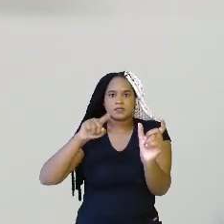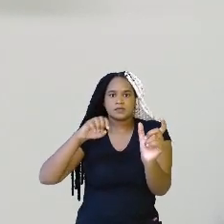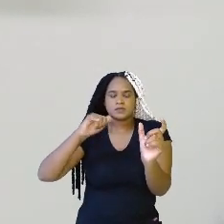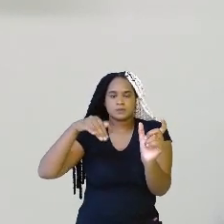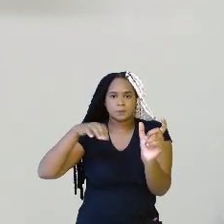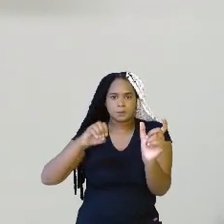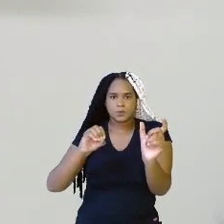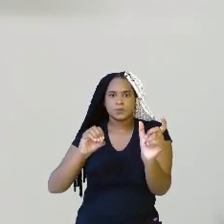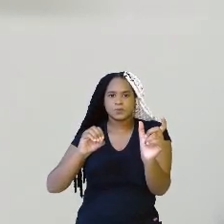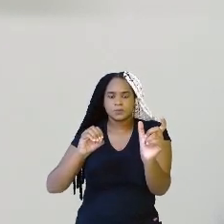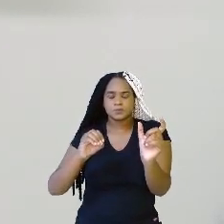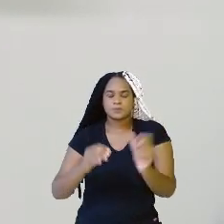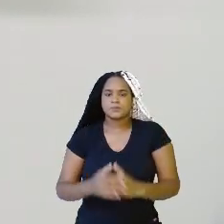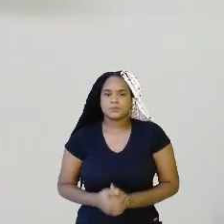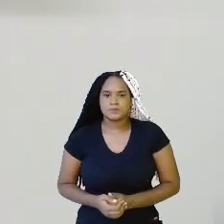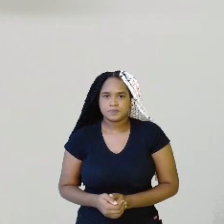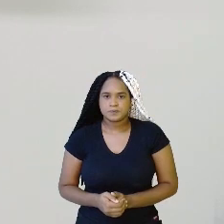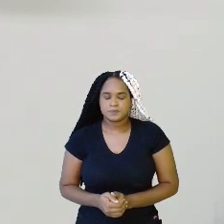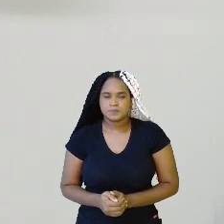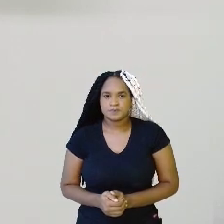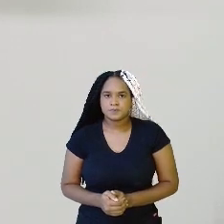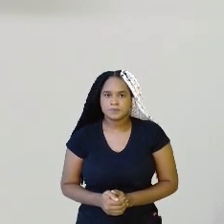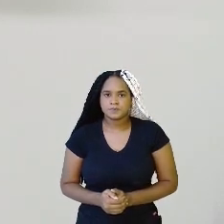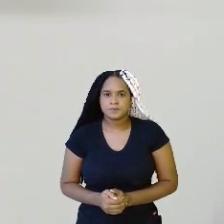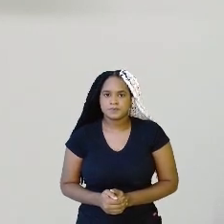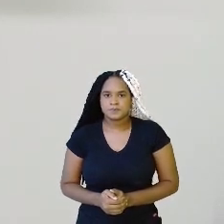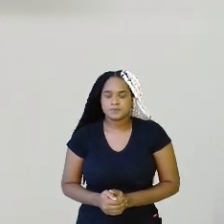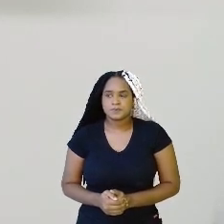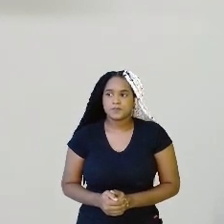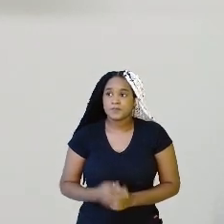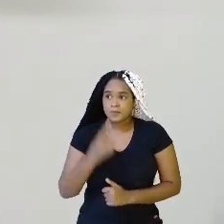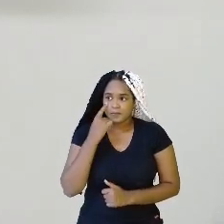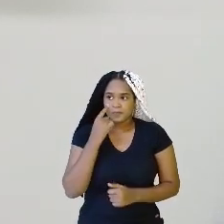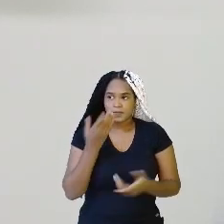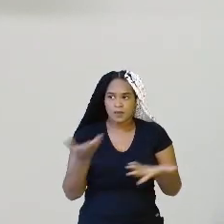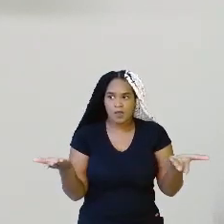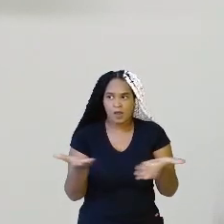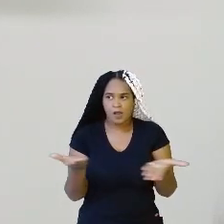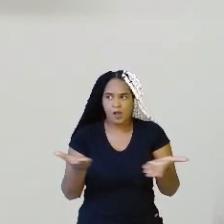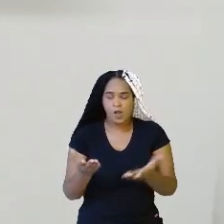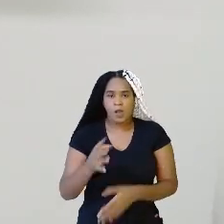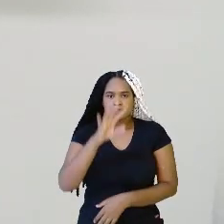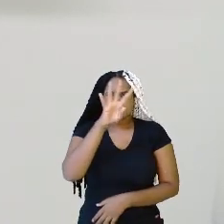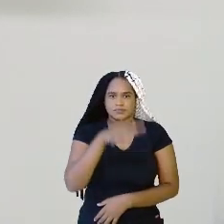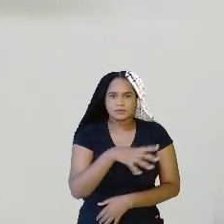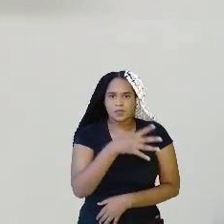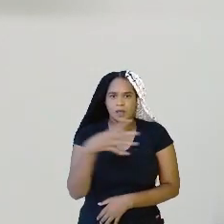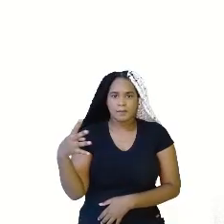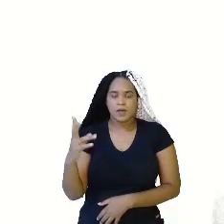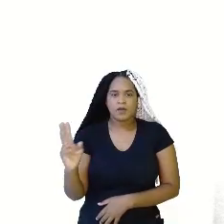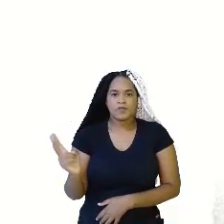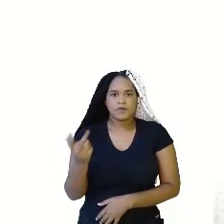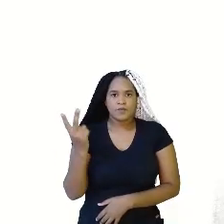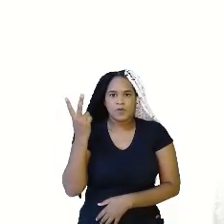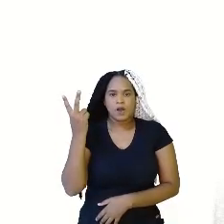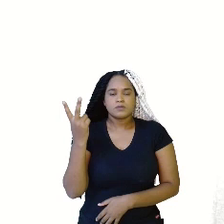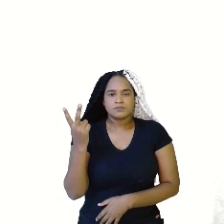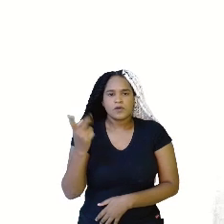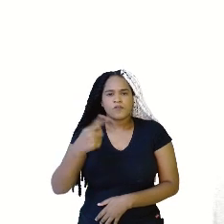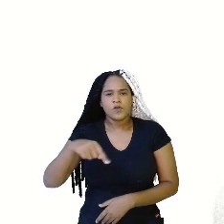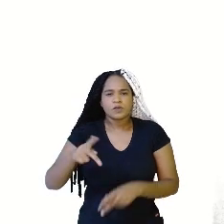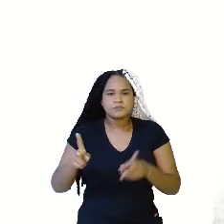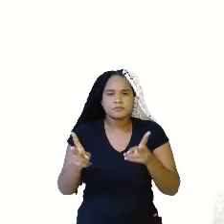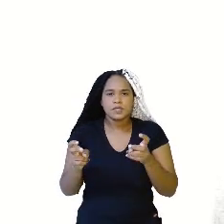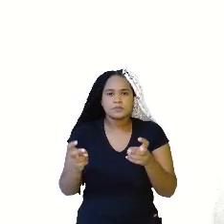Nesse caso aí, beleza? Vamos lá. Aqui eu tenho um quadro de valor e lugar que é para você